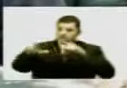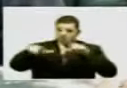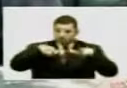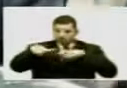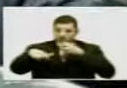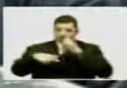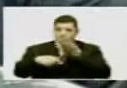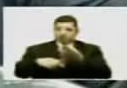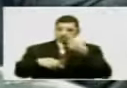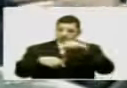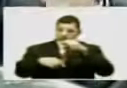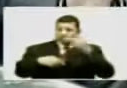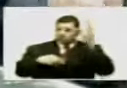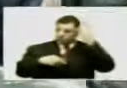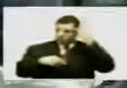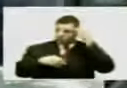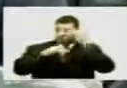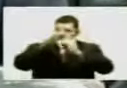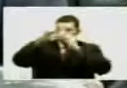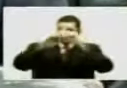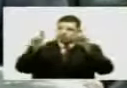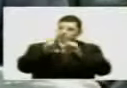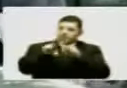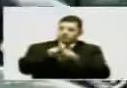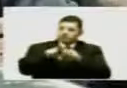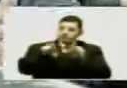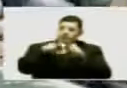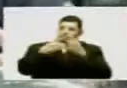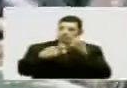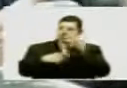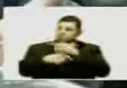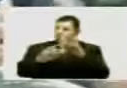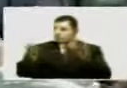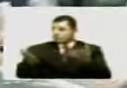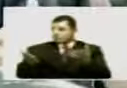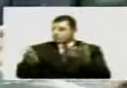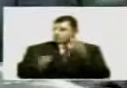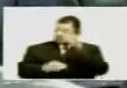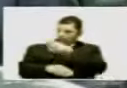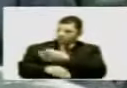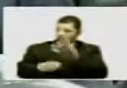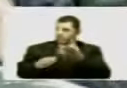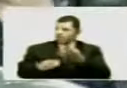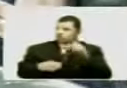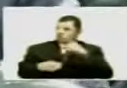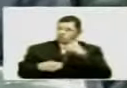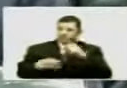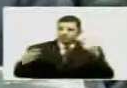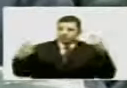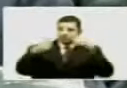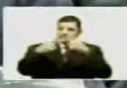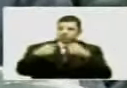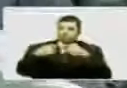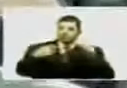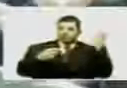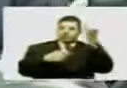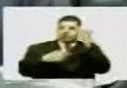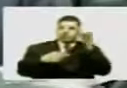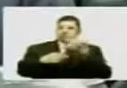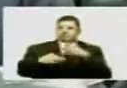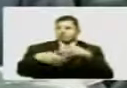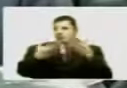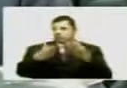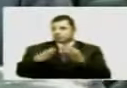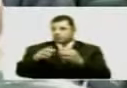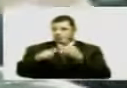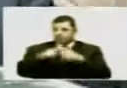cidades, e aí lá em São Paulo estão construindo também, mas há algo ali que não é o principal, não é a